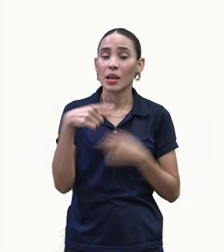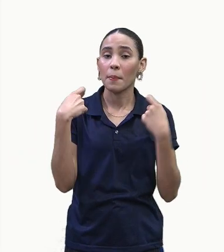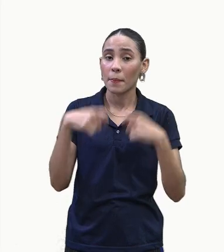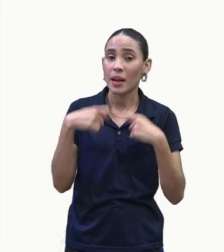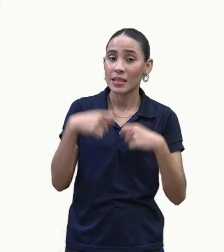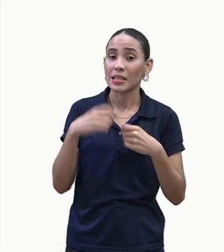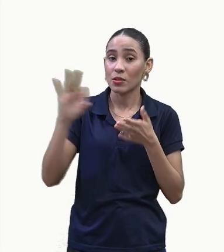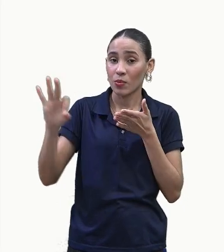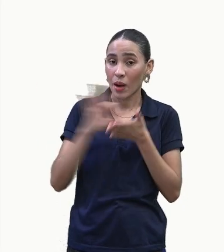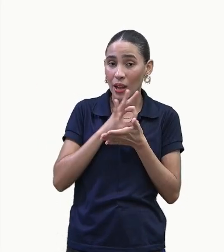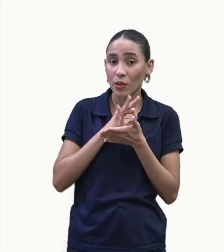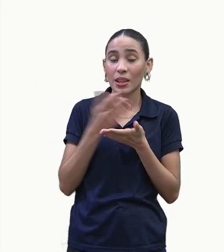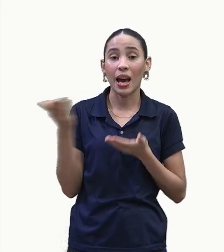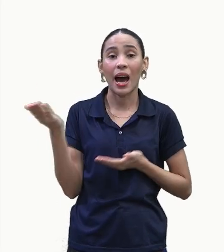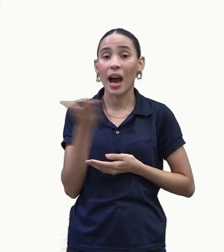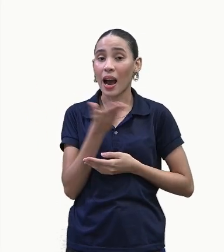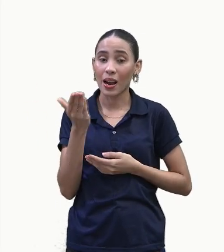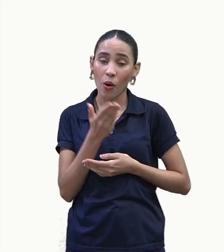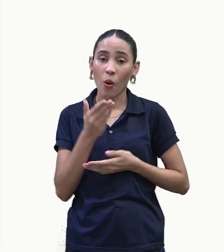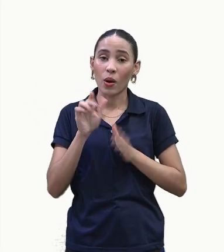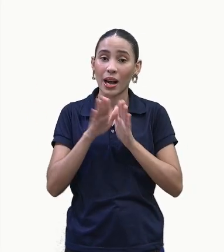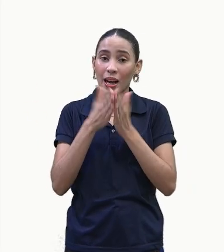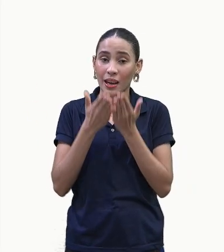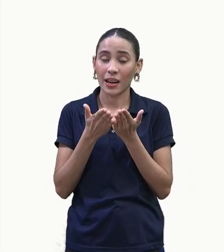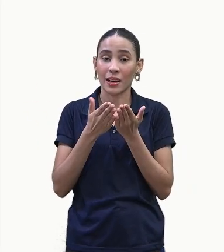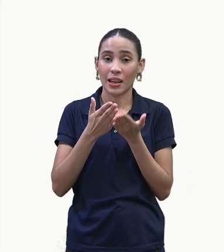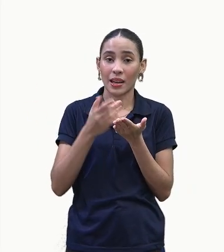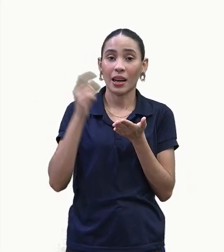precisam anotar aí agora no caderno de